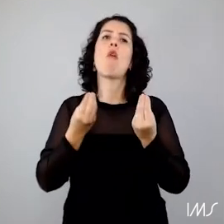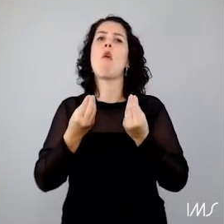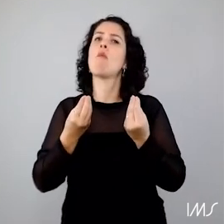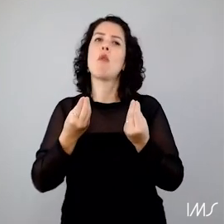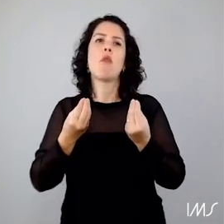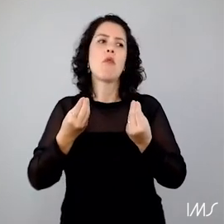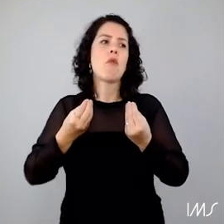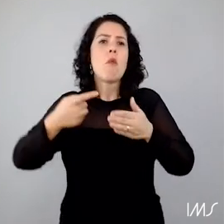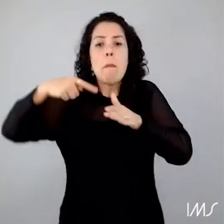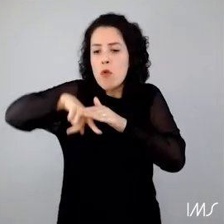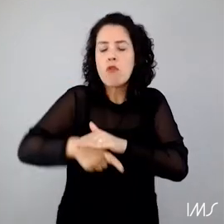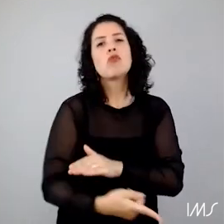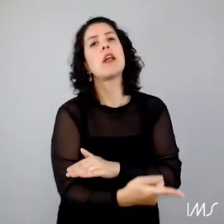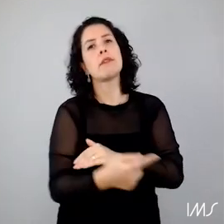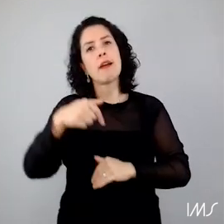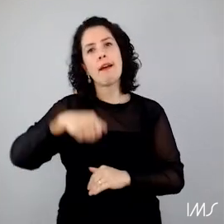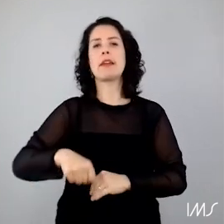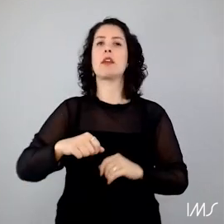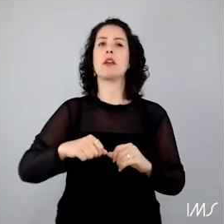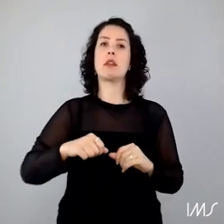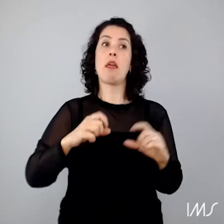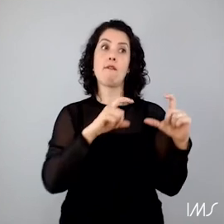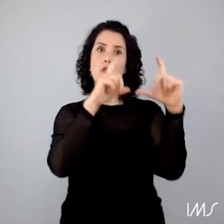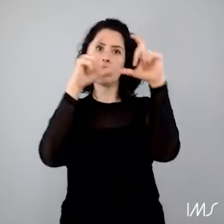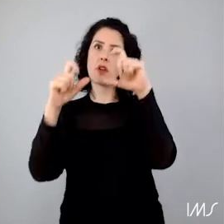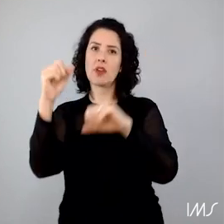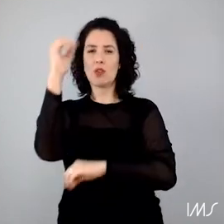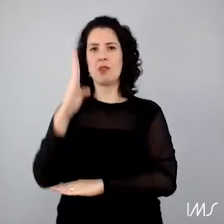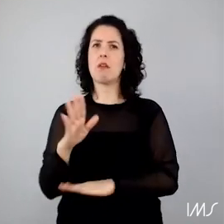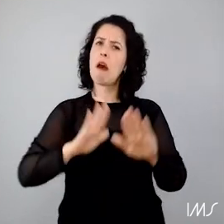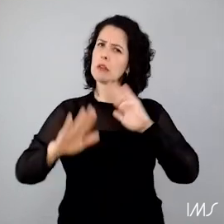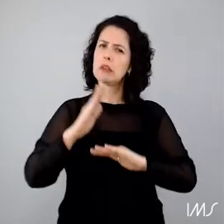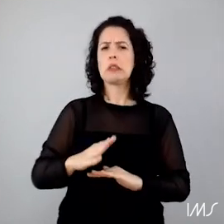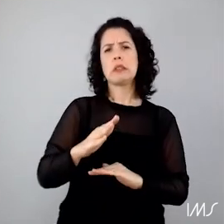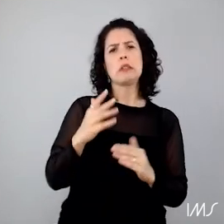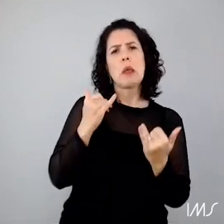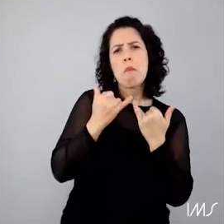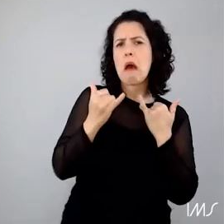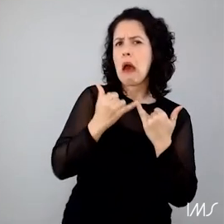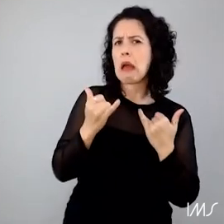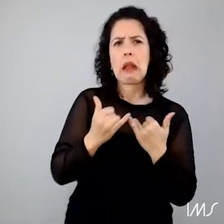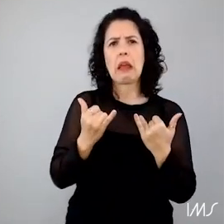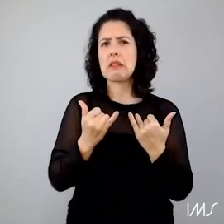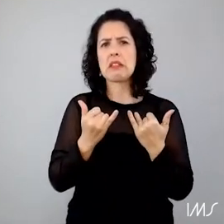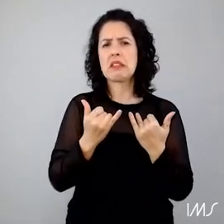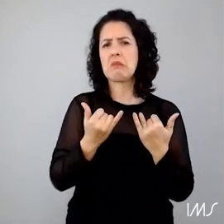oscilante e pouco reconhecida, mas que os arquivos documentam, né, no meu caso da Stefânia, e permitem com que a